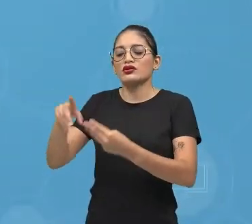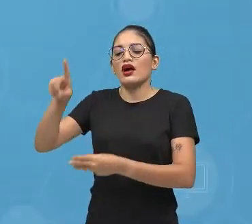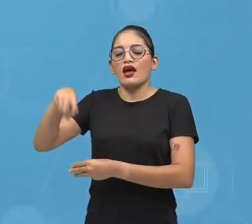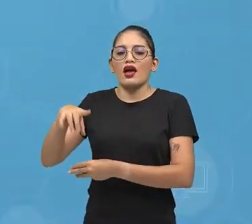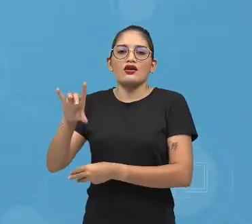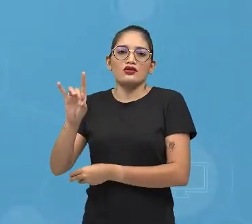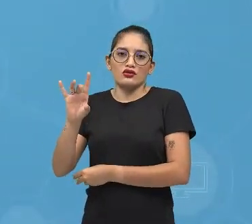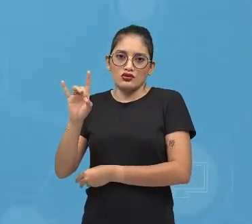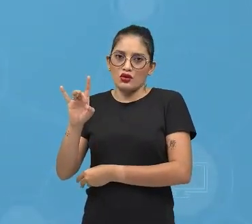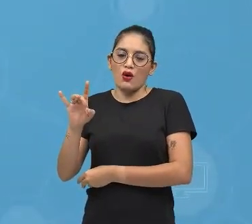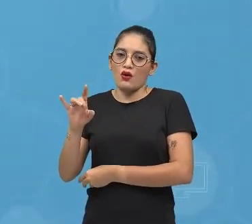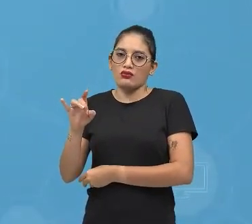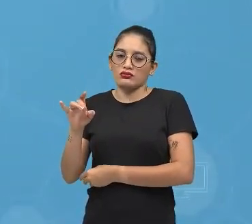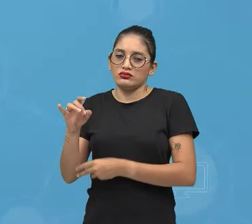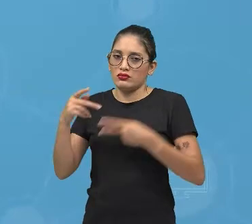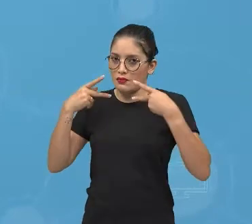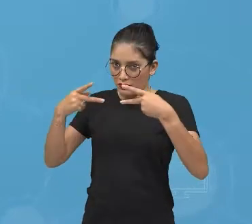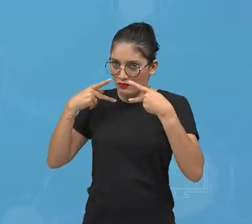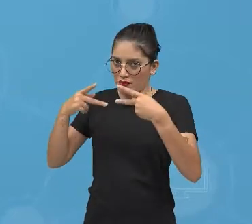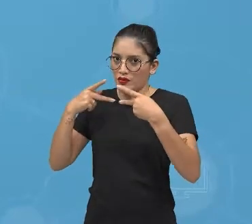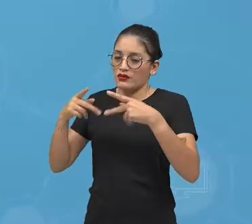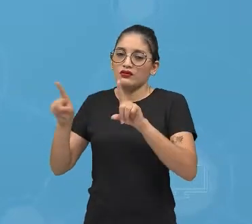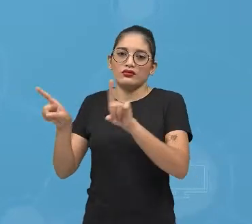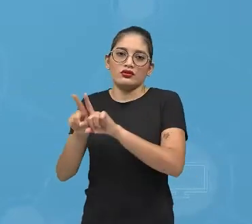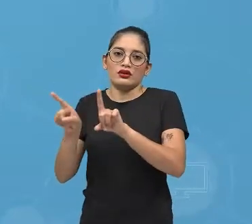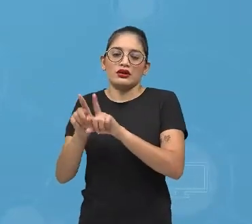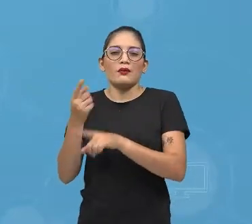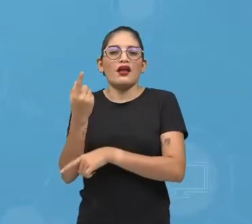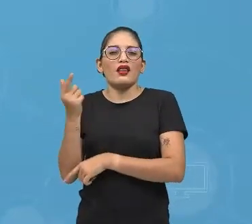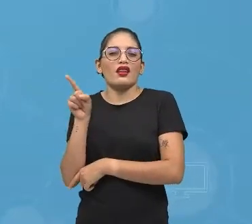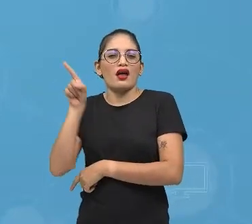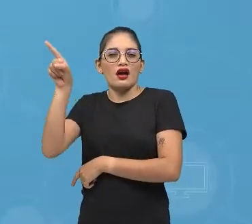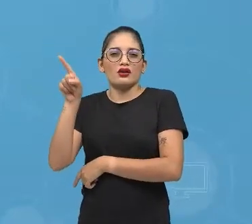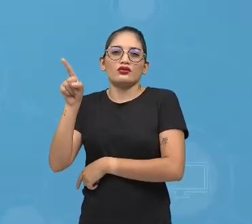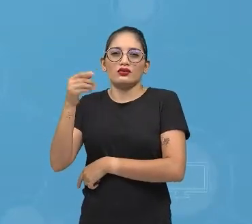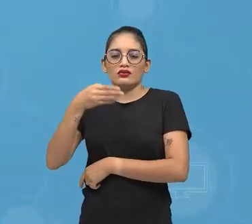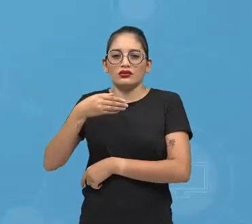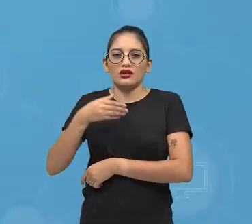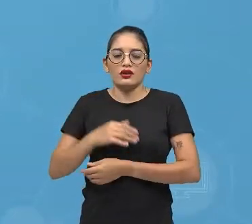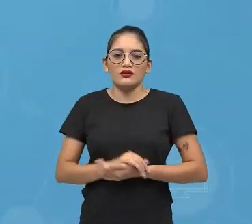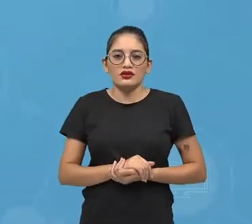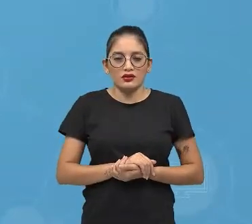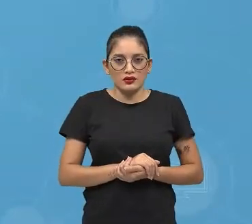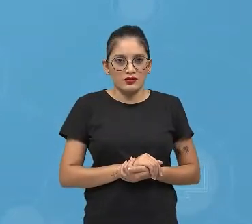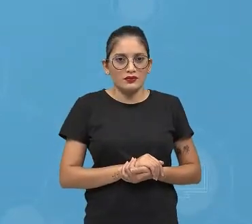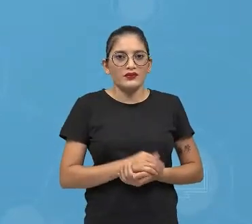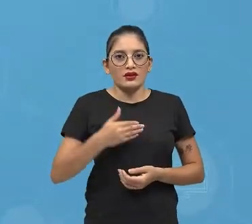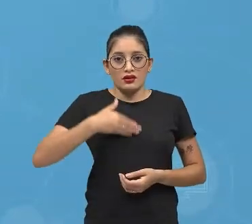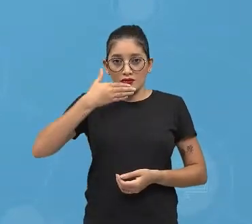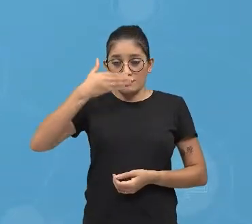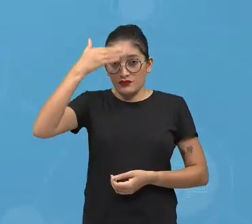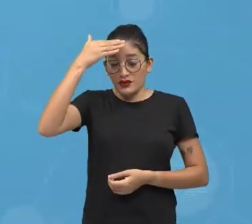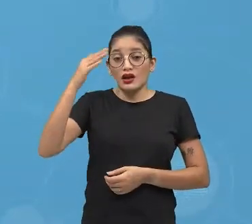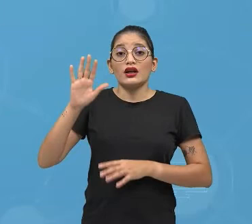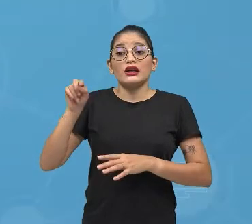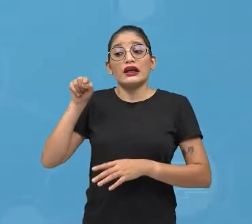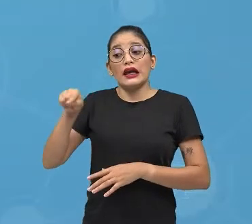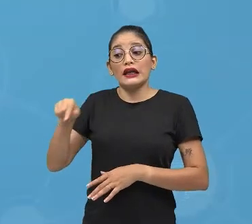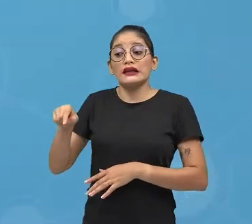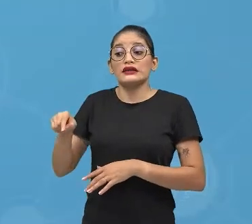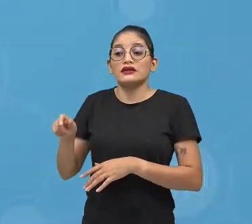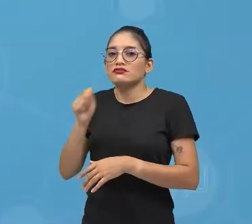apenas mais um profeta, assim como o islamismo também vai ver. Eles ainda estão esperando pelo